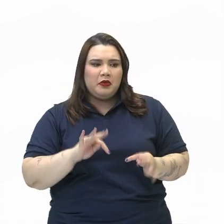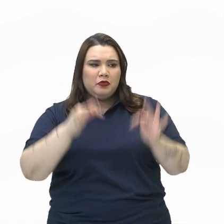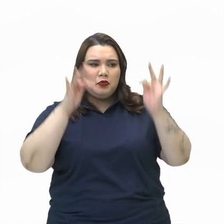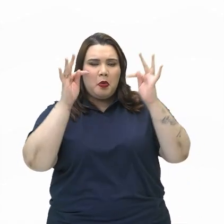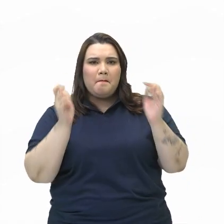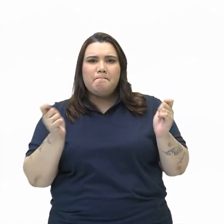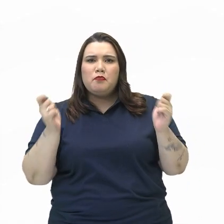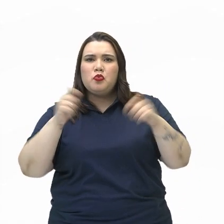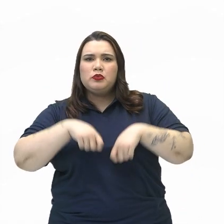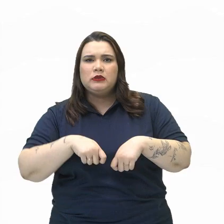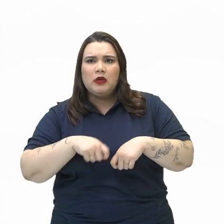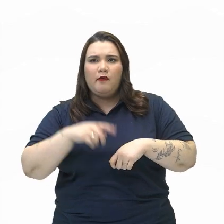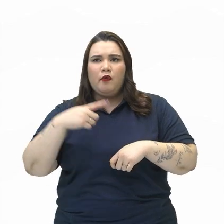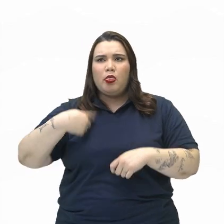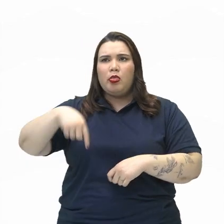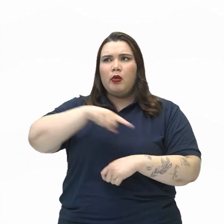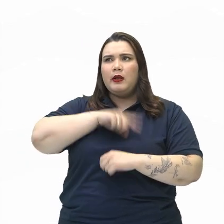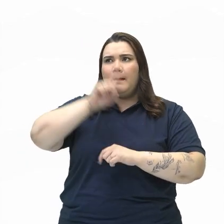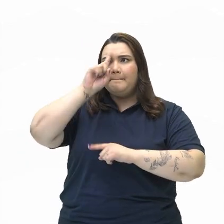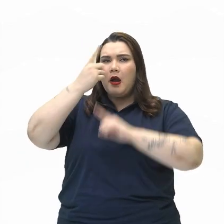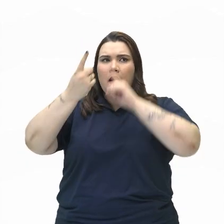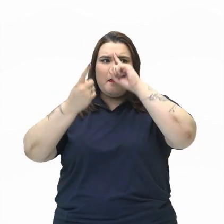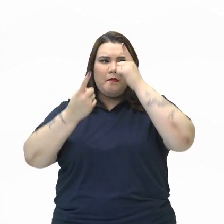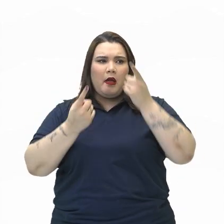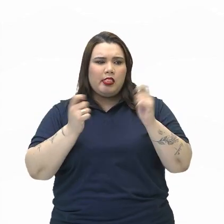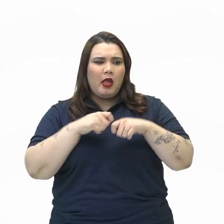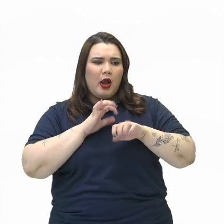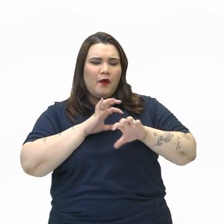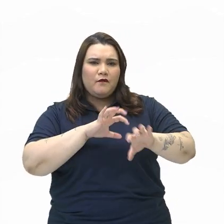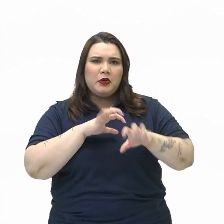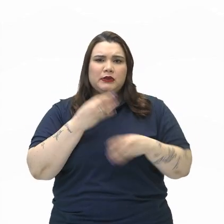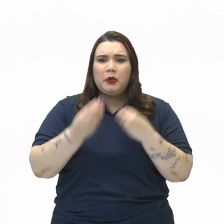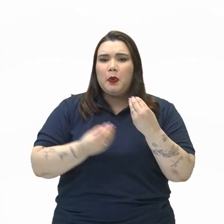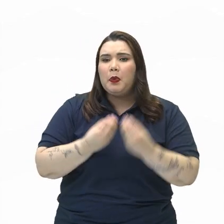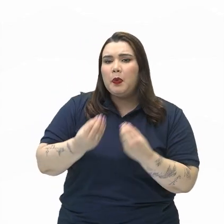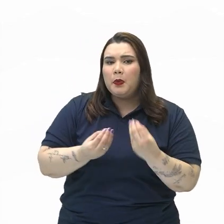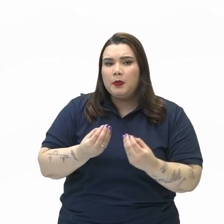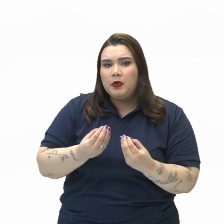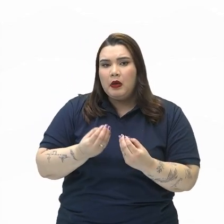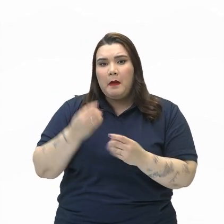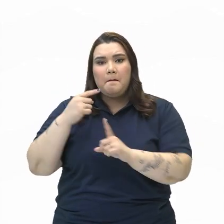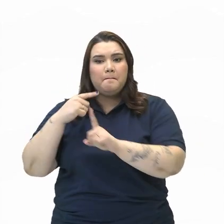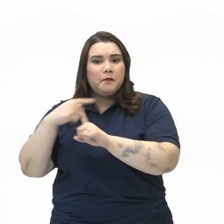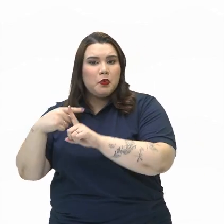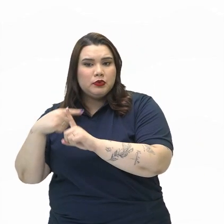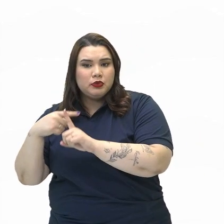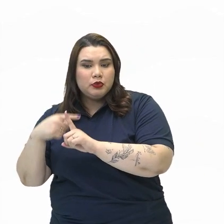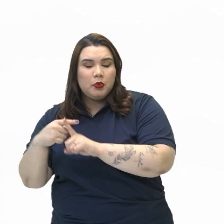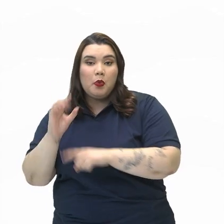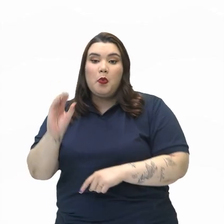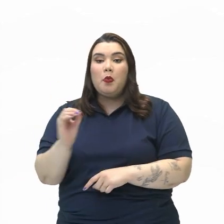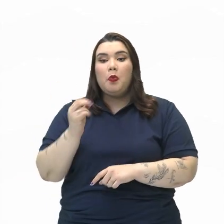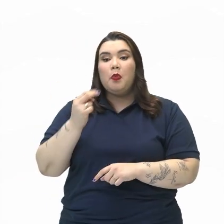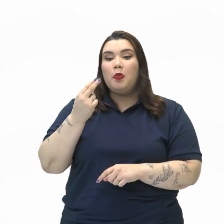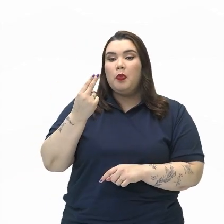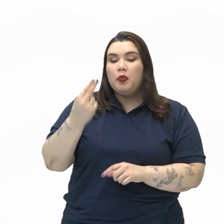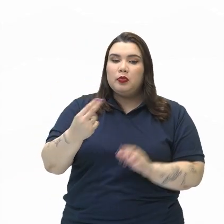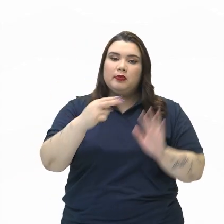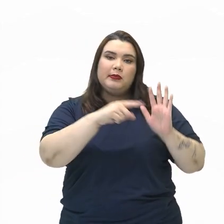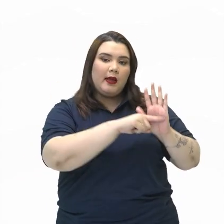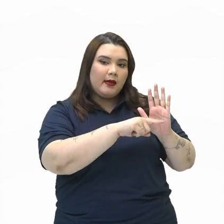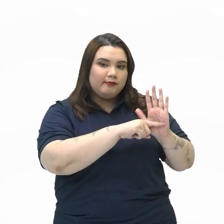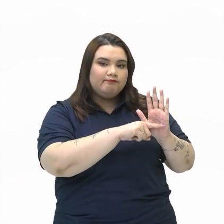tecnologias influenciam a nossa criatividade? Ela é totalmente positiva, né? Ou ela tem também os seus